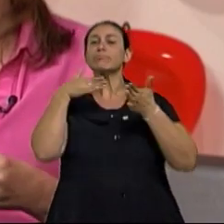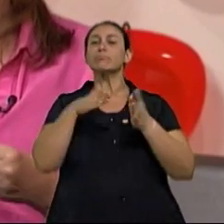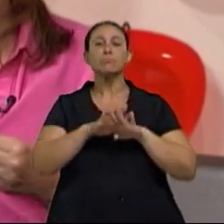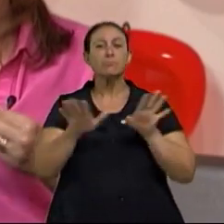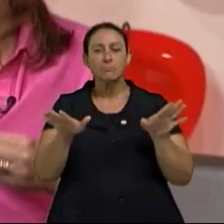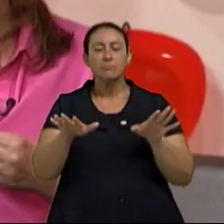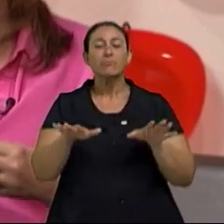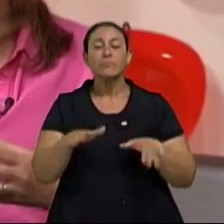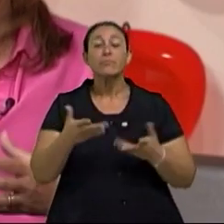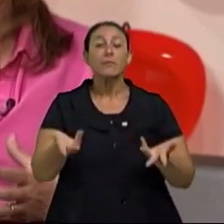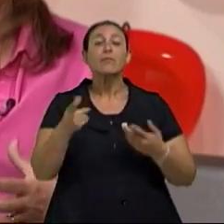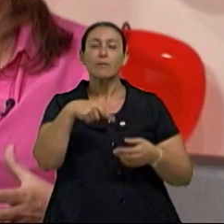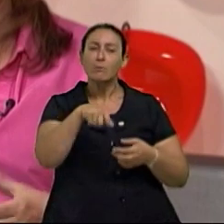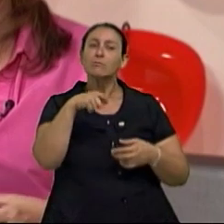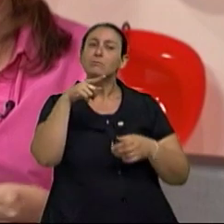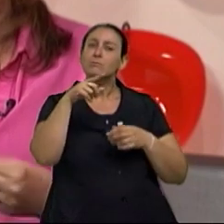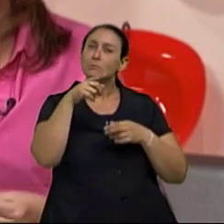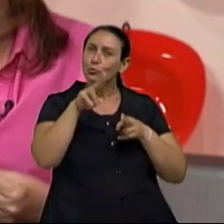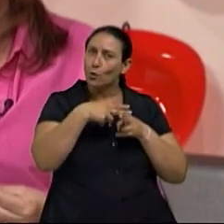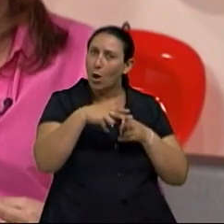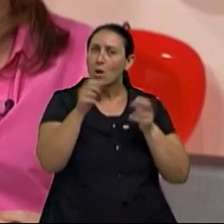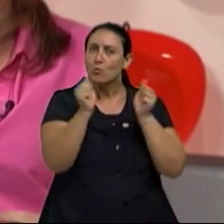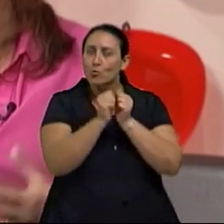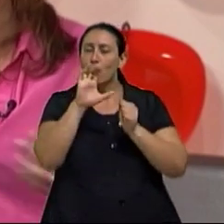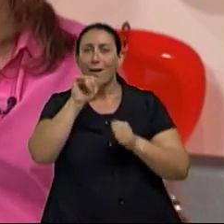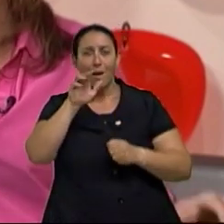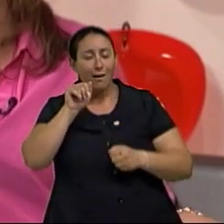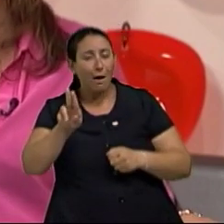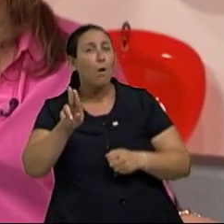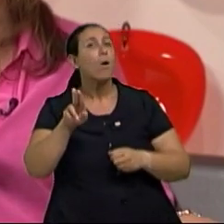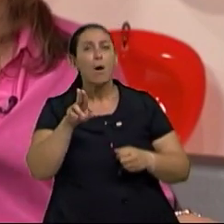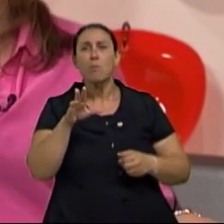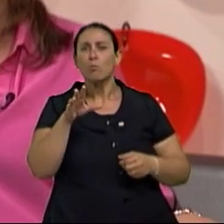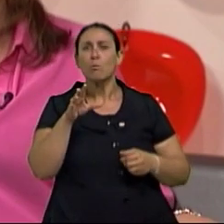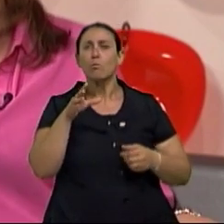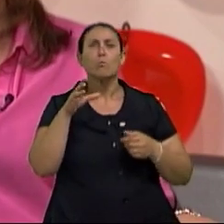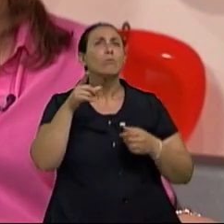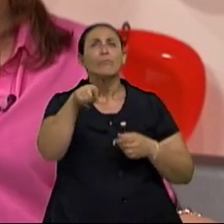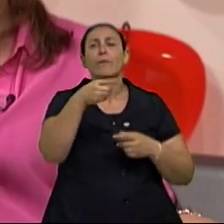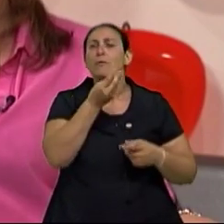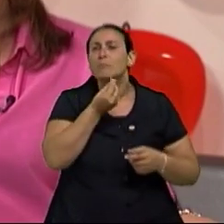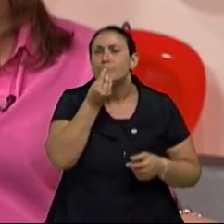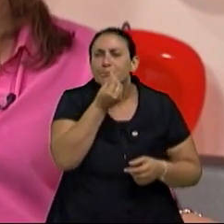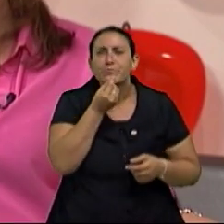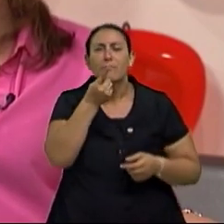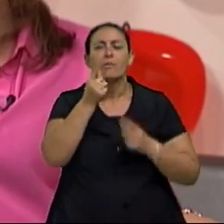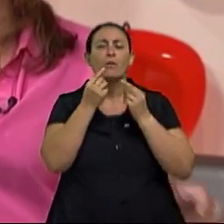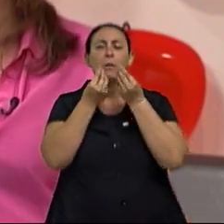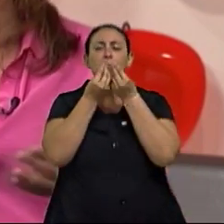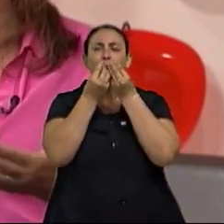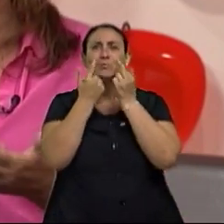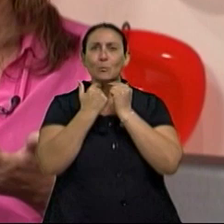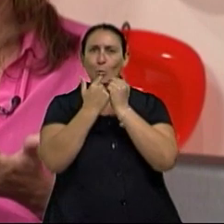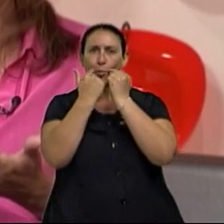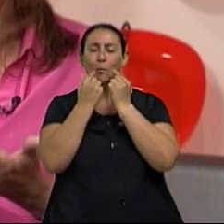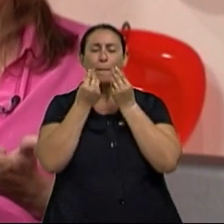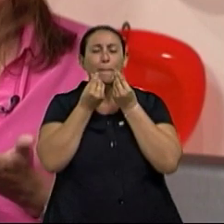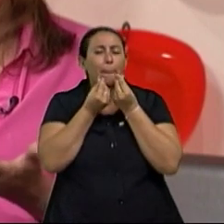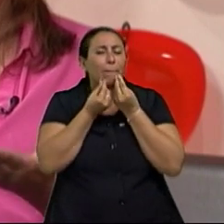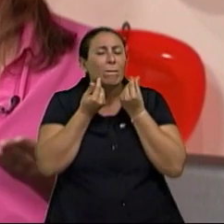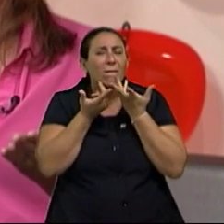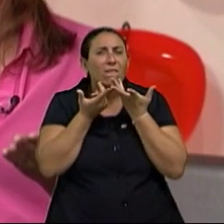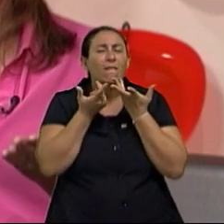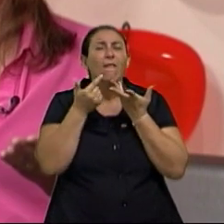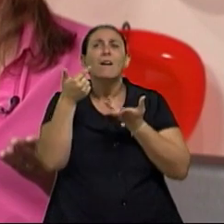te dá uma saciedade, porque é muito intenso. O seu paladar, as suas papilas, a sua boca, ficam